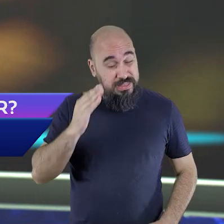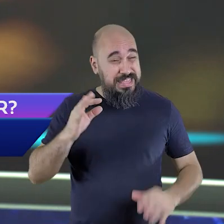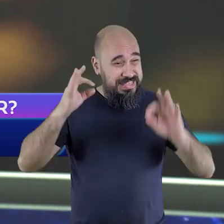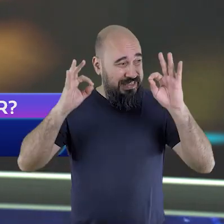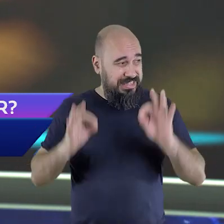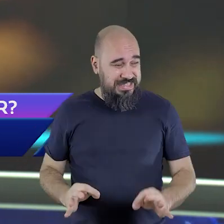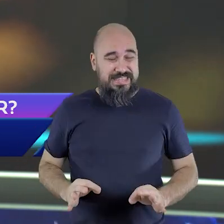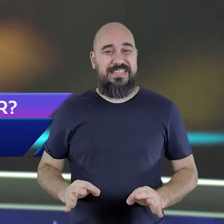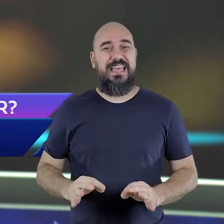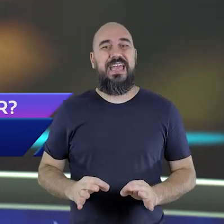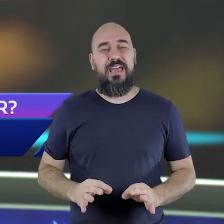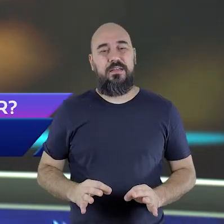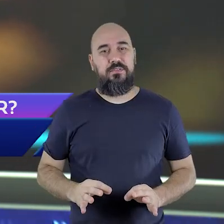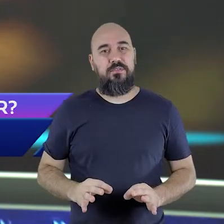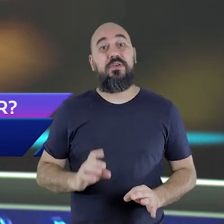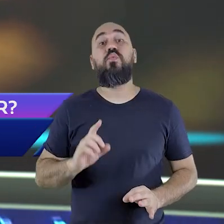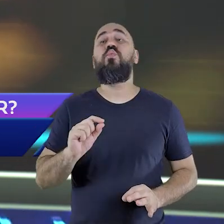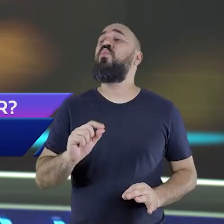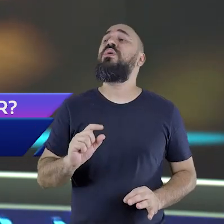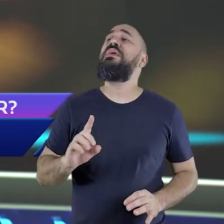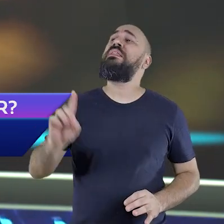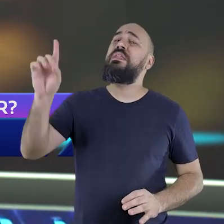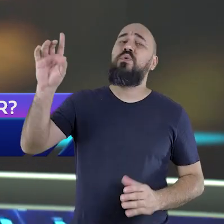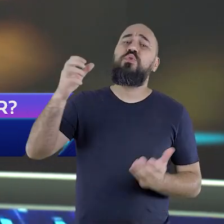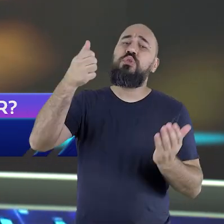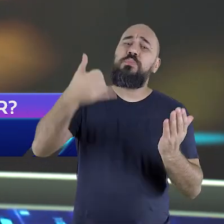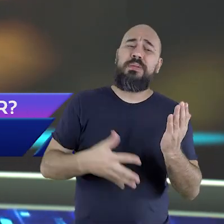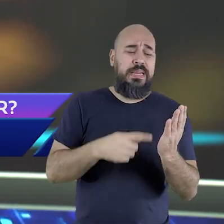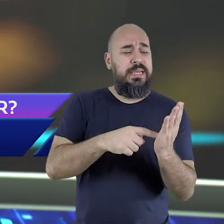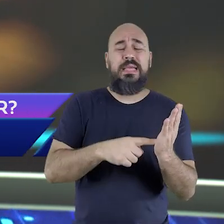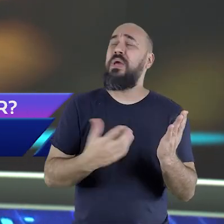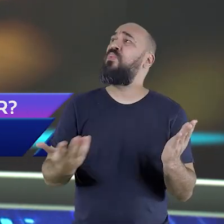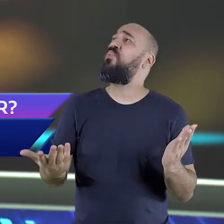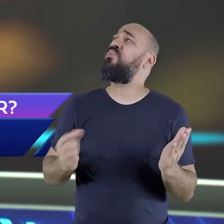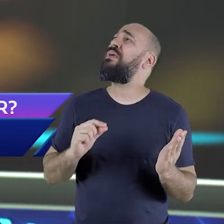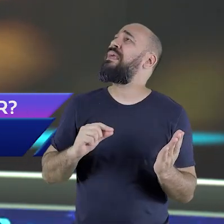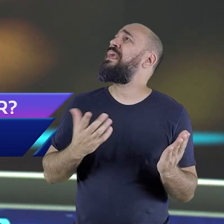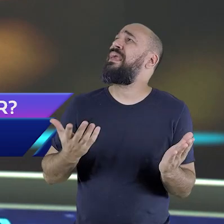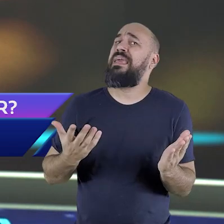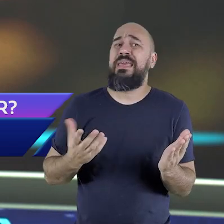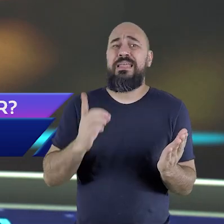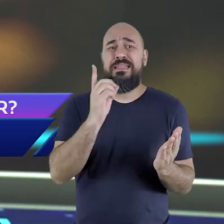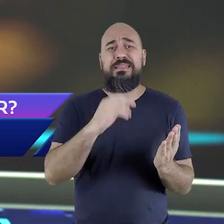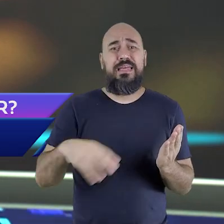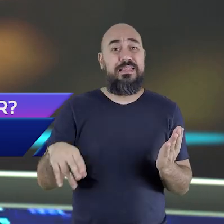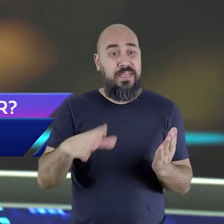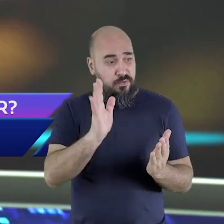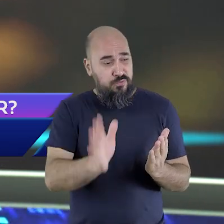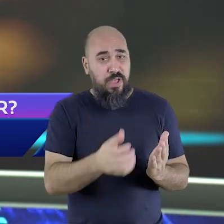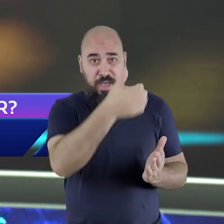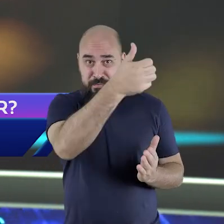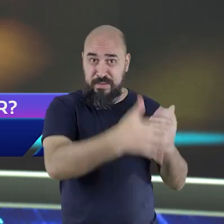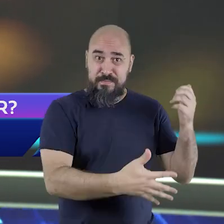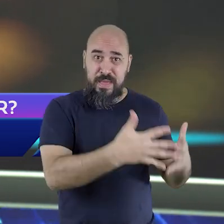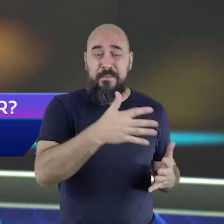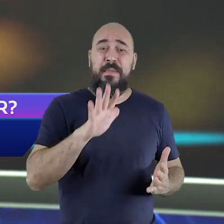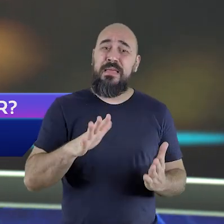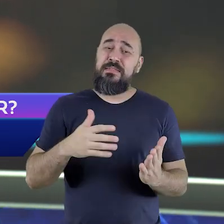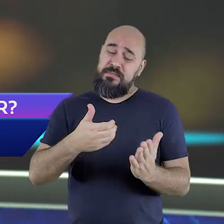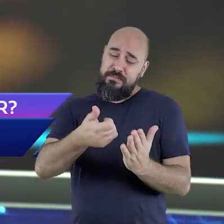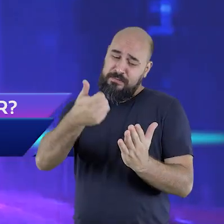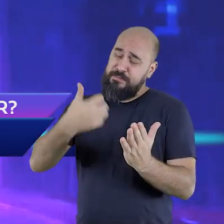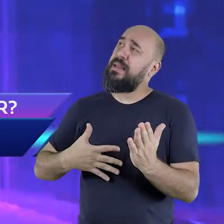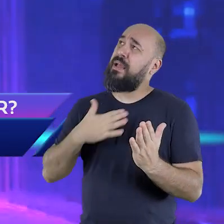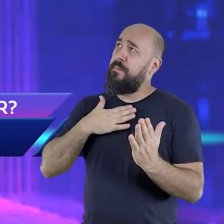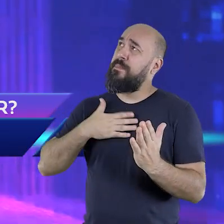compreenda exatamente o que Deus tem para nós nesta visão aqui que Ele deu a Daniel e que agora está explicando.